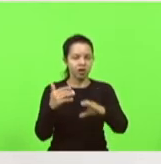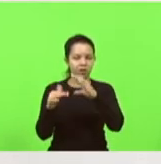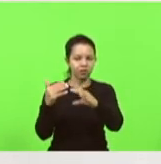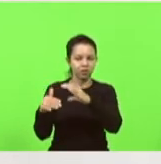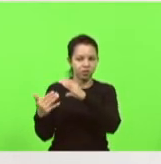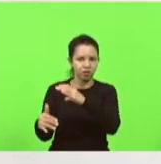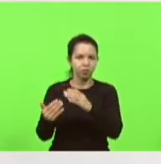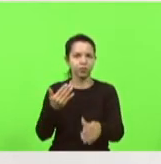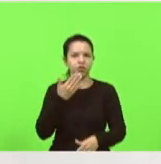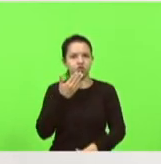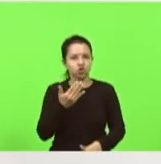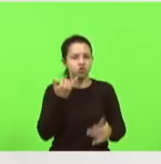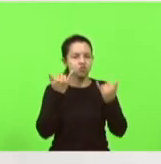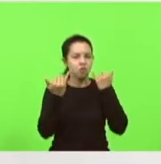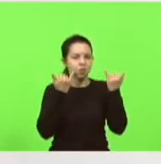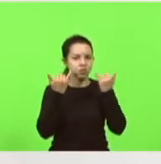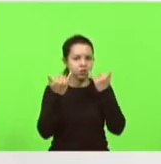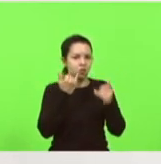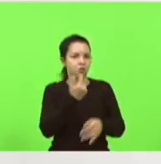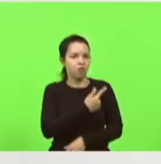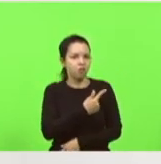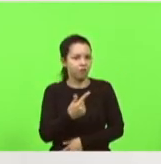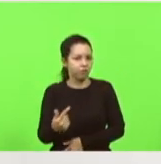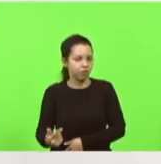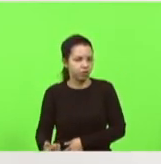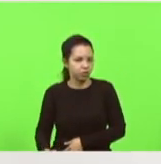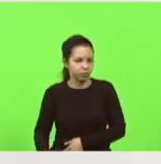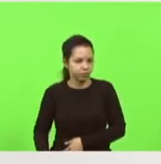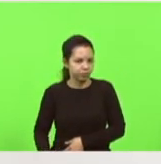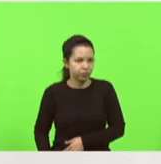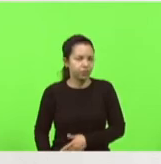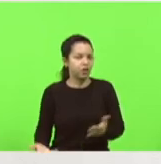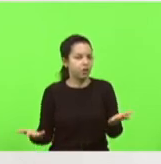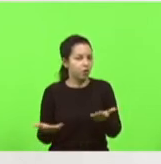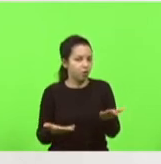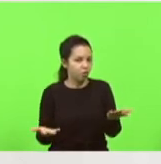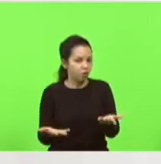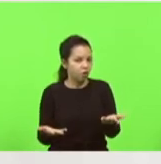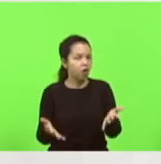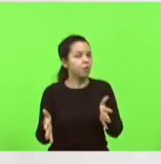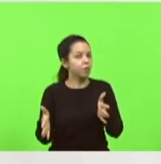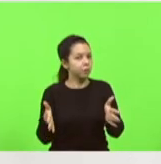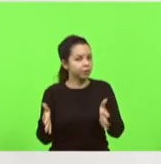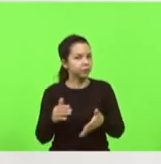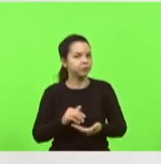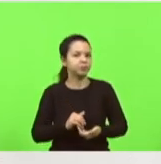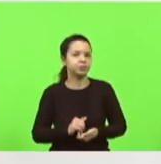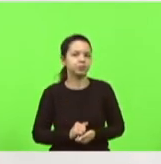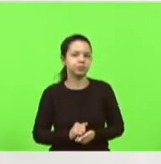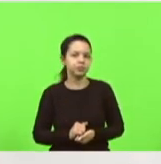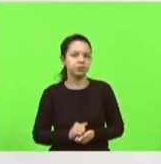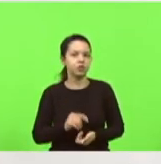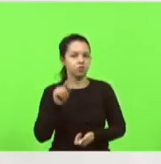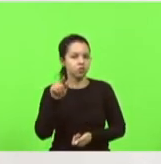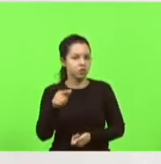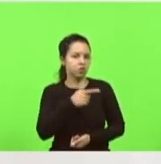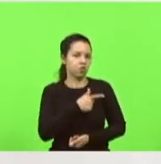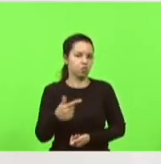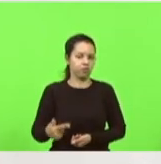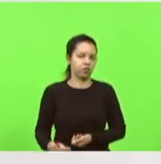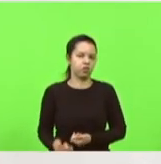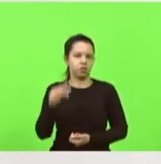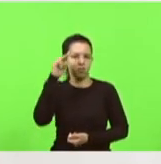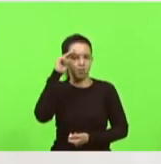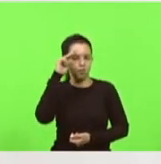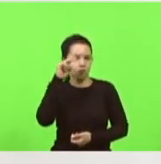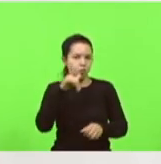ao governo, e eles chegaram, e eis que é chegado o momento. É, governador, quando o senhor traiu os movimentos